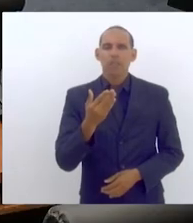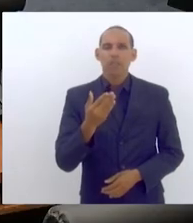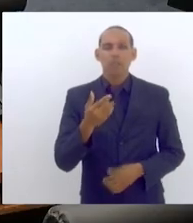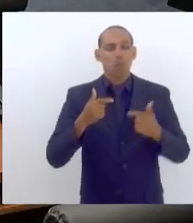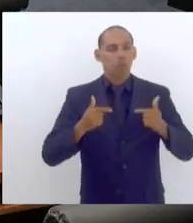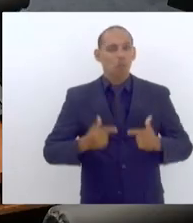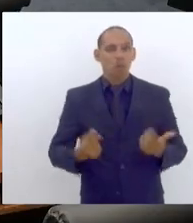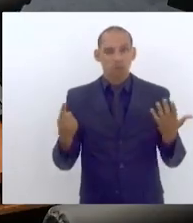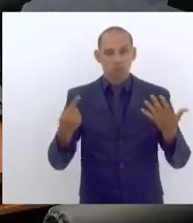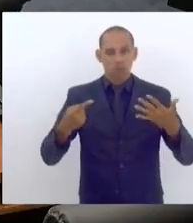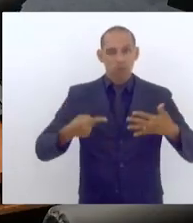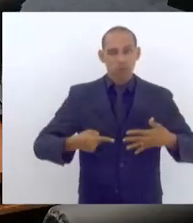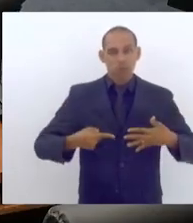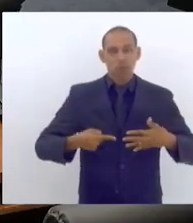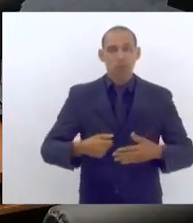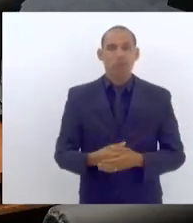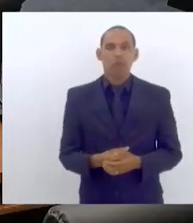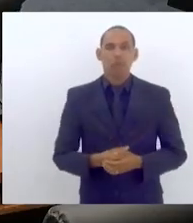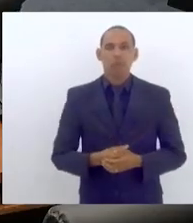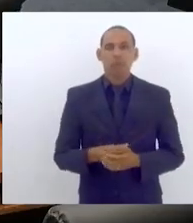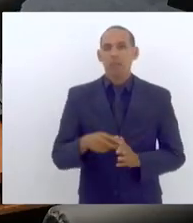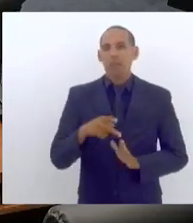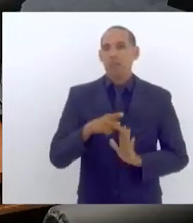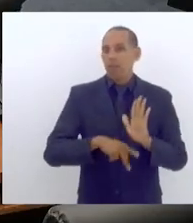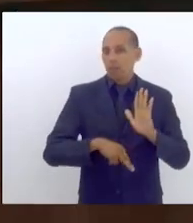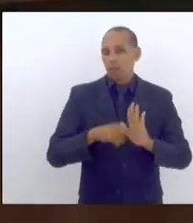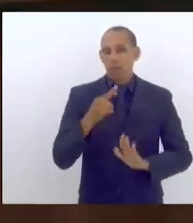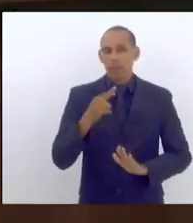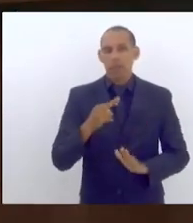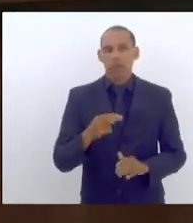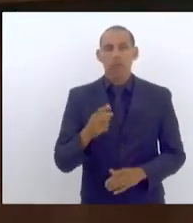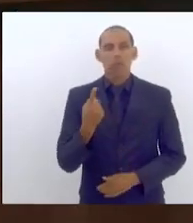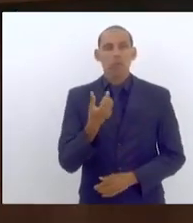abstenção da bancada do PSOL no projeto de resolução